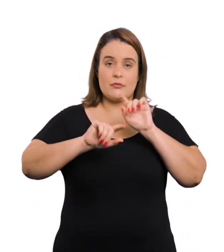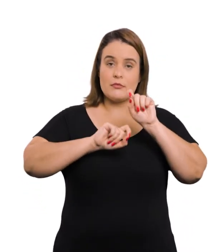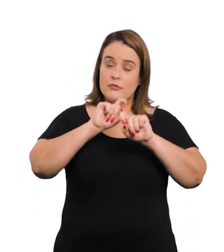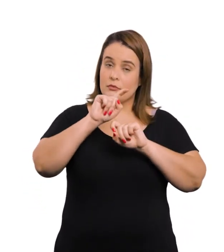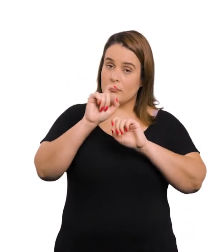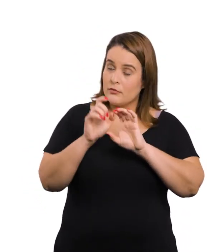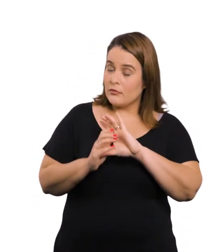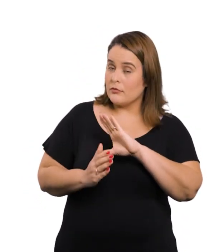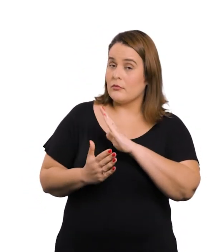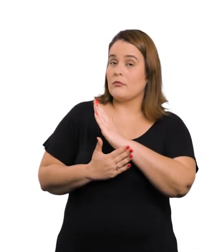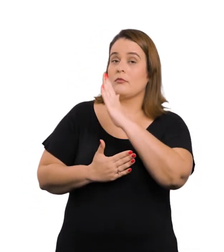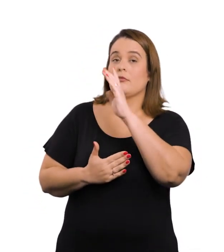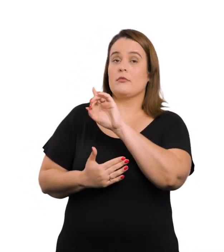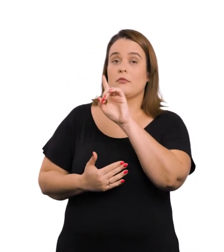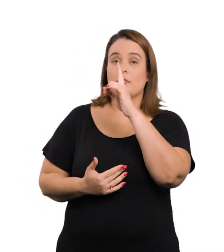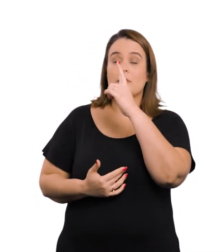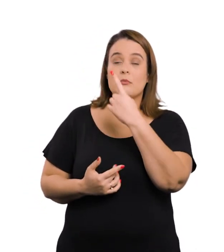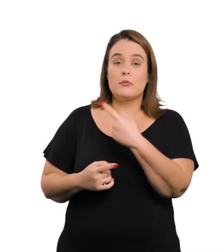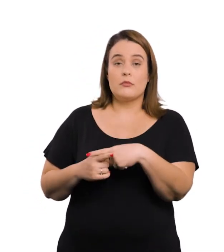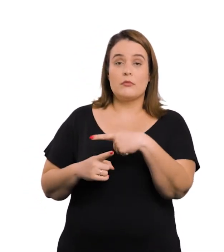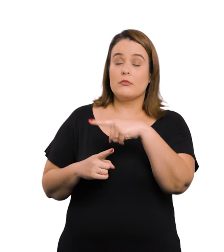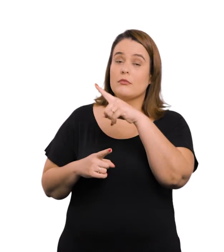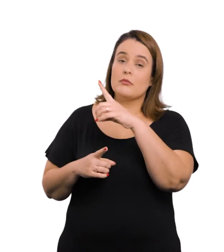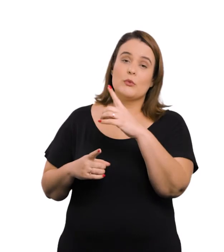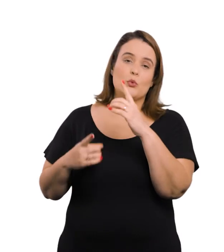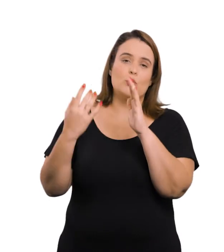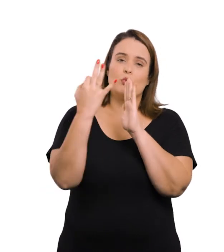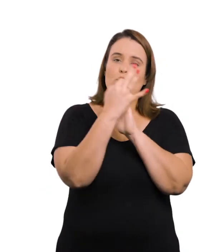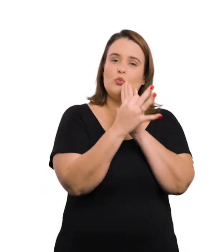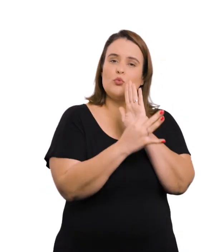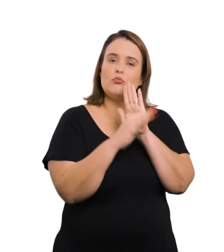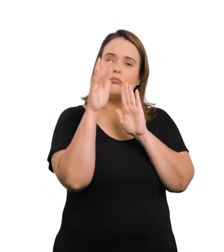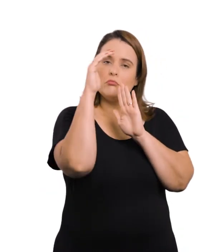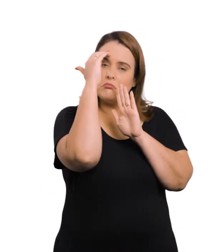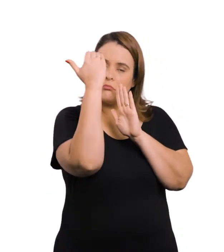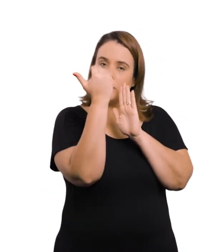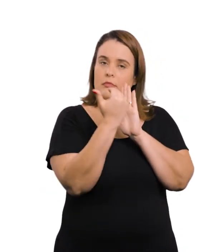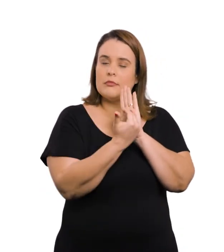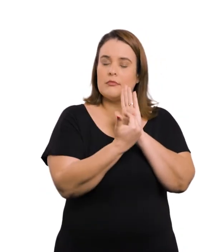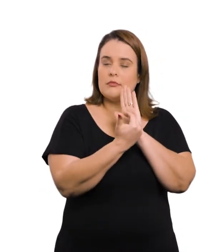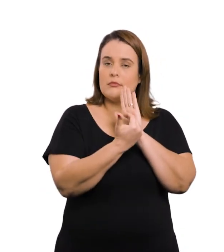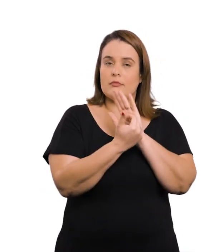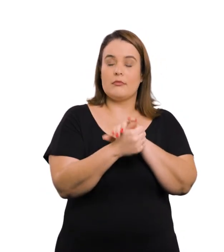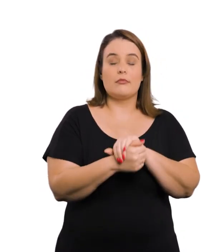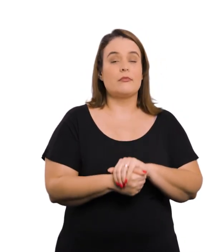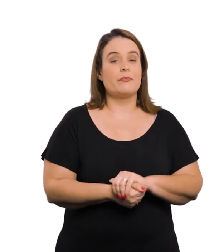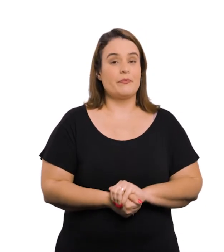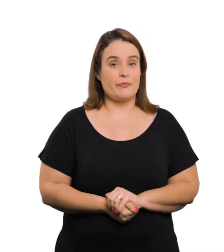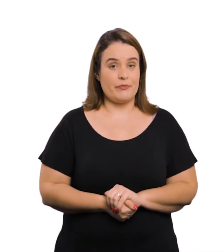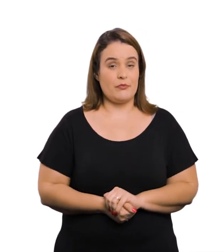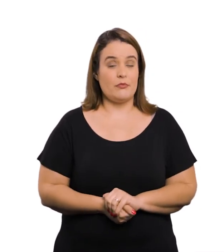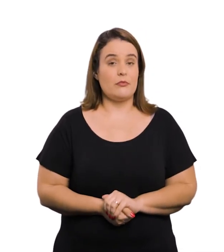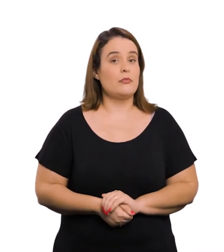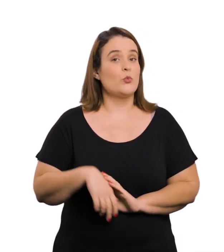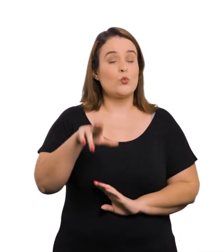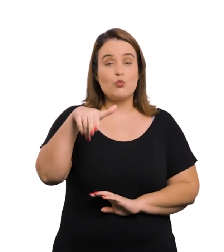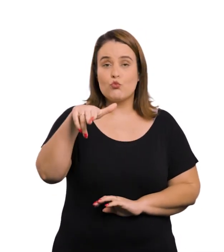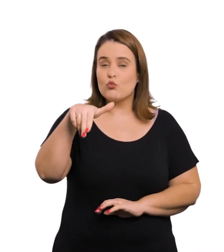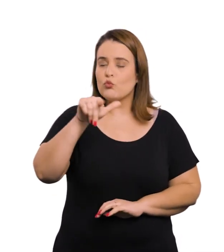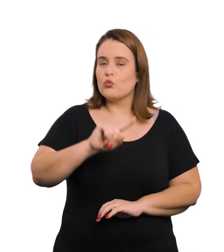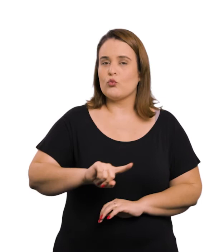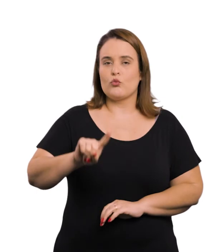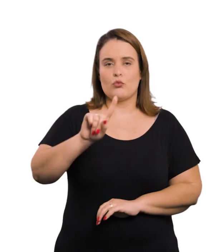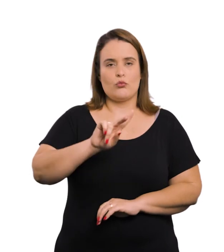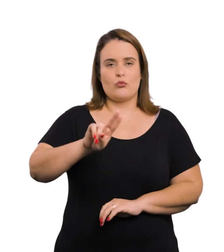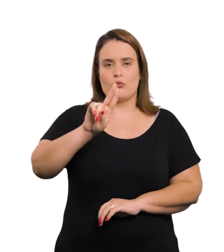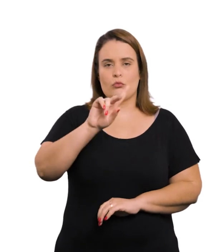não aprovação para a vaga ocorreu pela pessoa não atender os requisitos necessários para o posto, ou seja, nunca